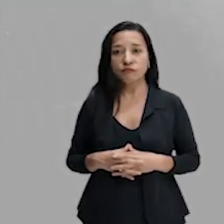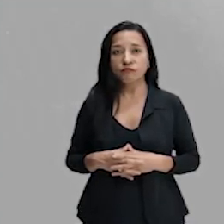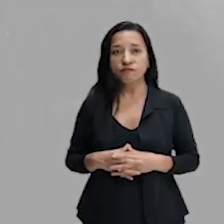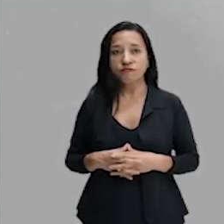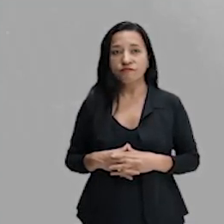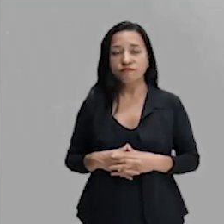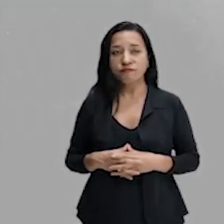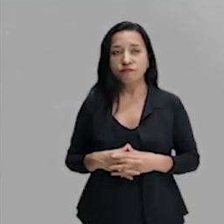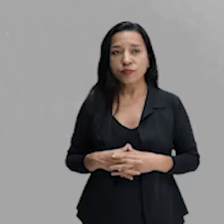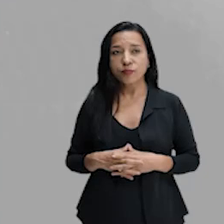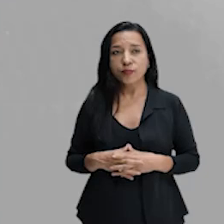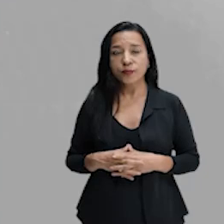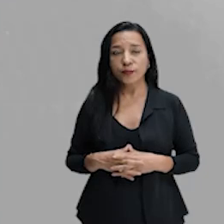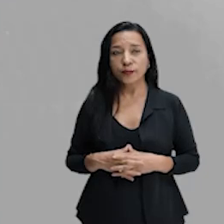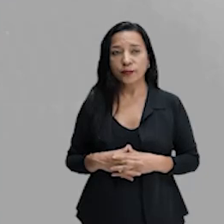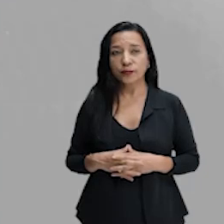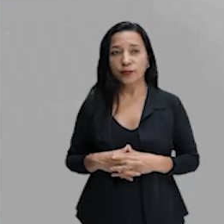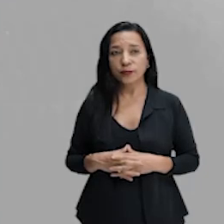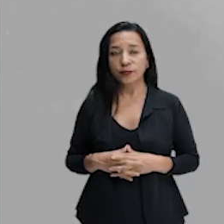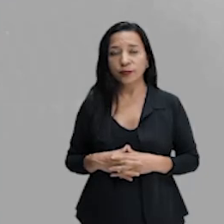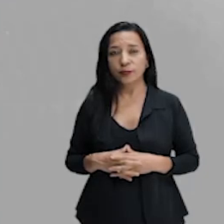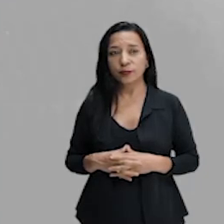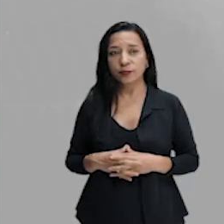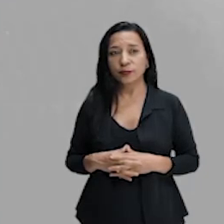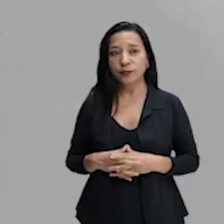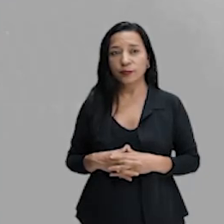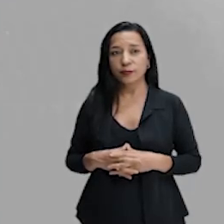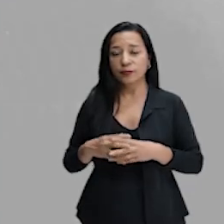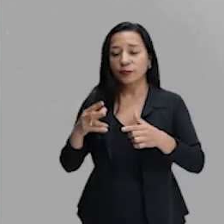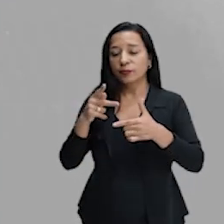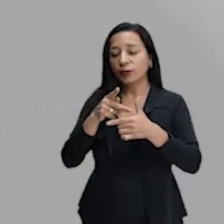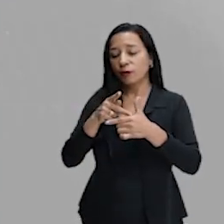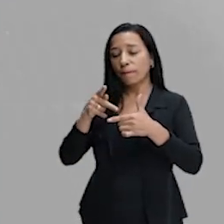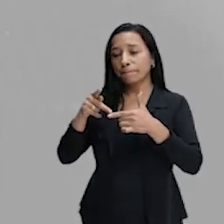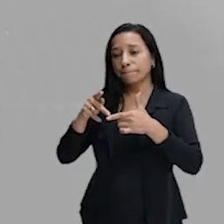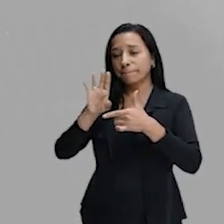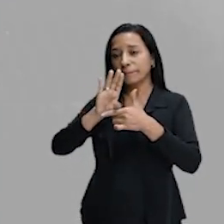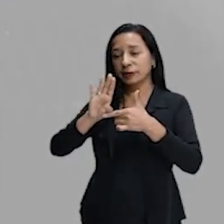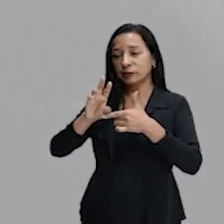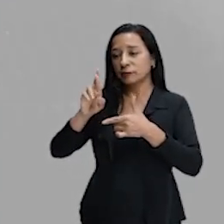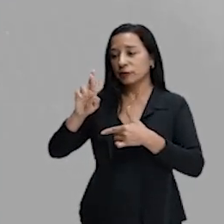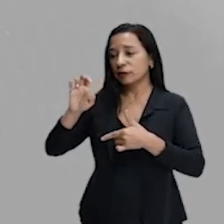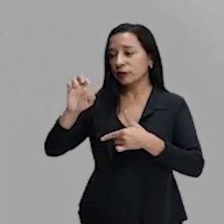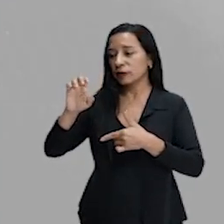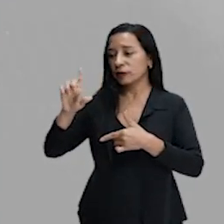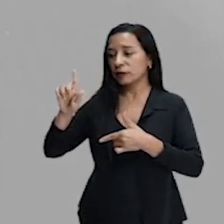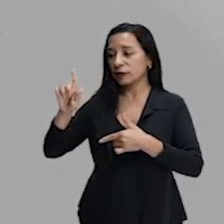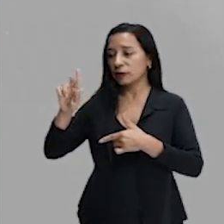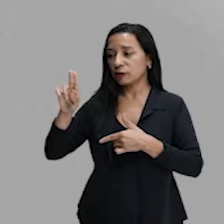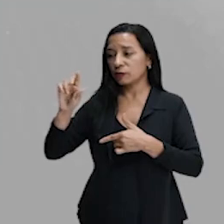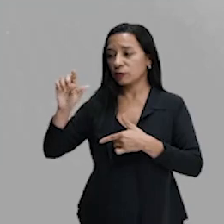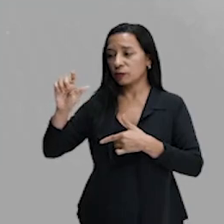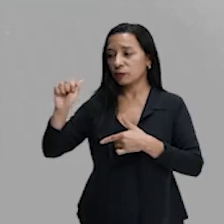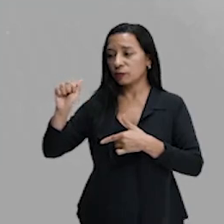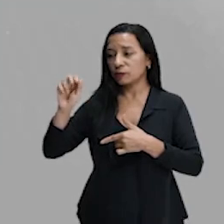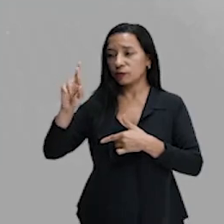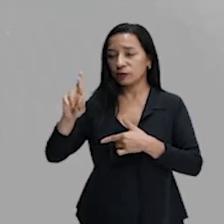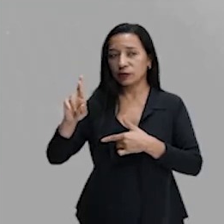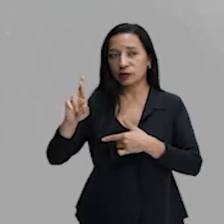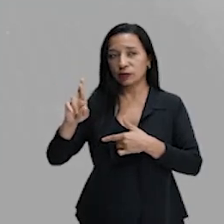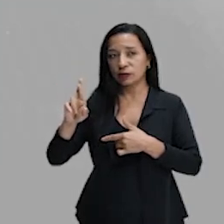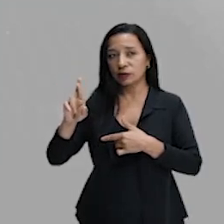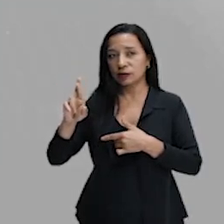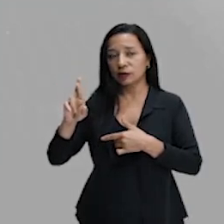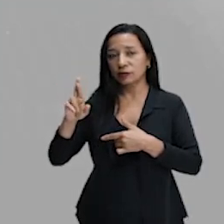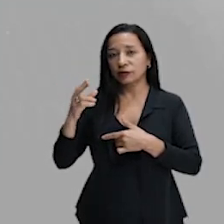quer dizer que esse triângulo aqui turma ele é um triângulo equilátero né a base dele é